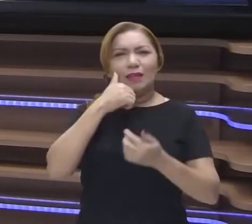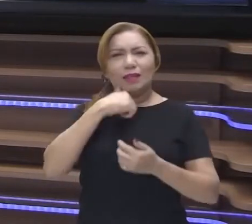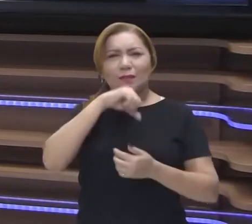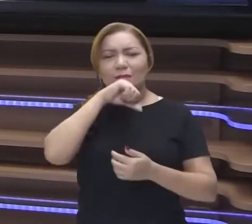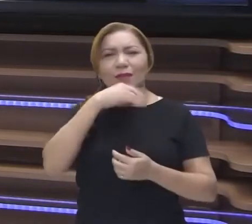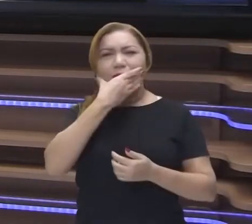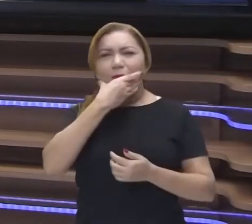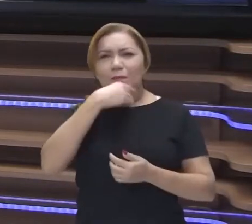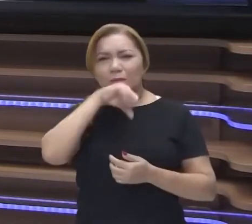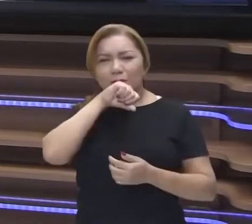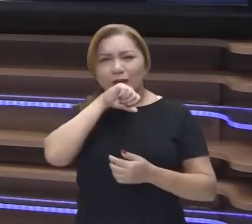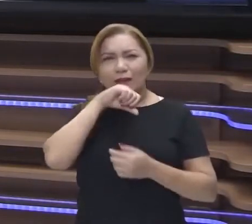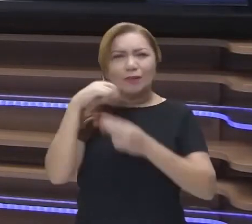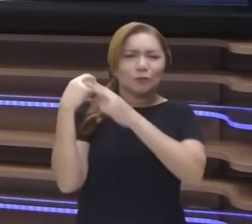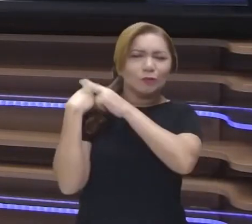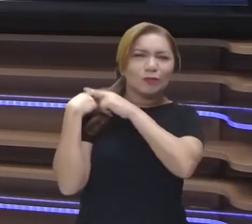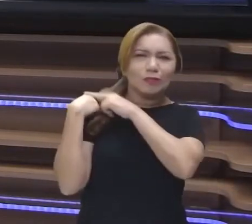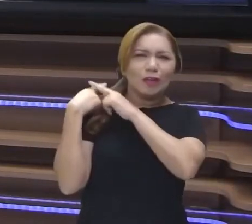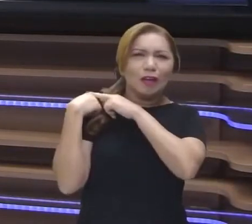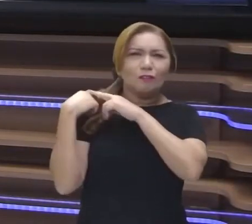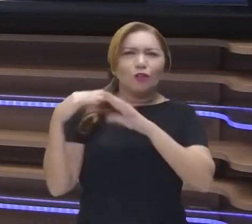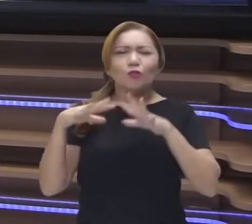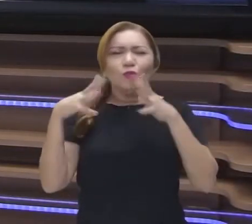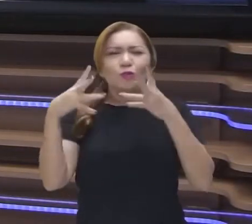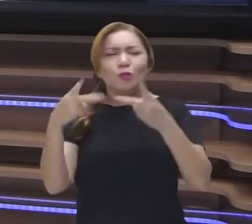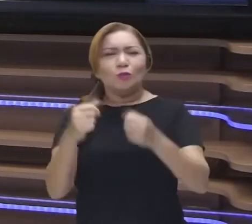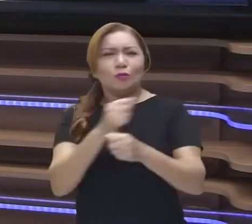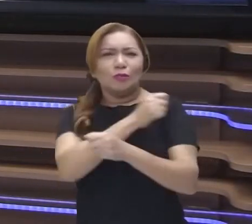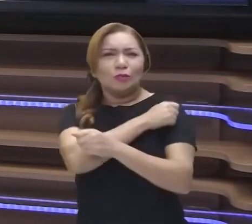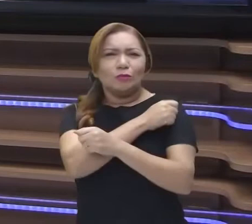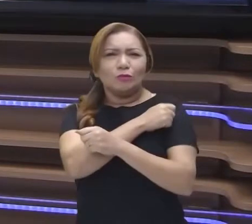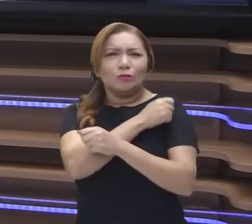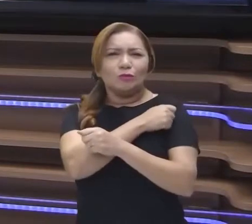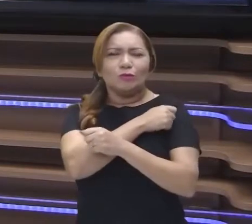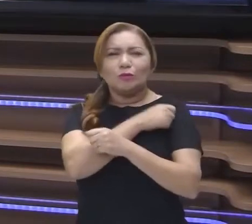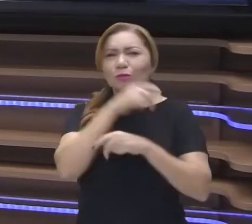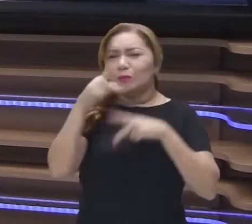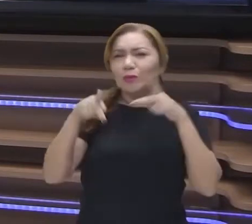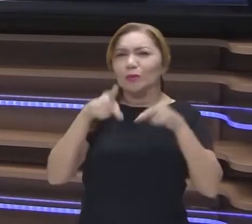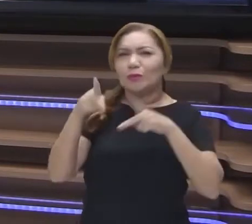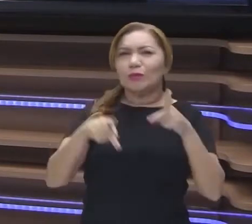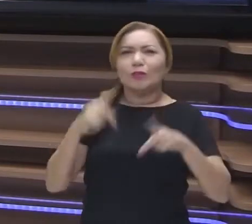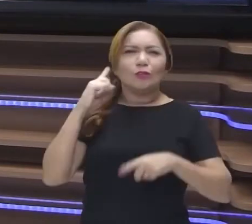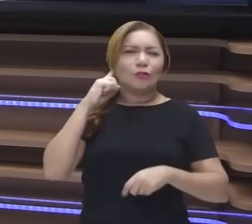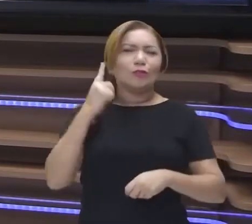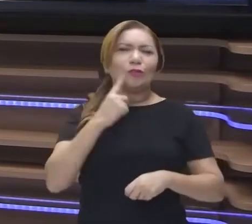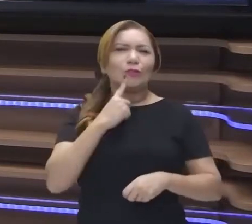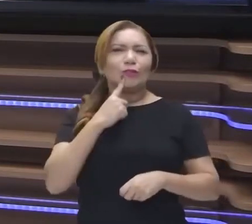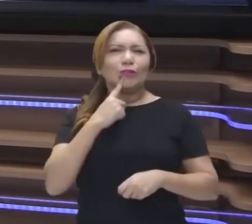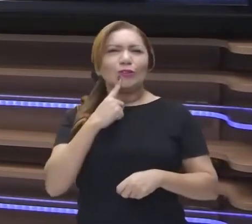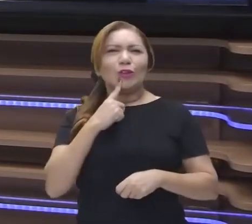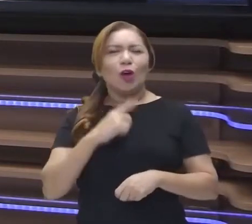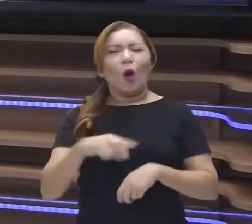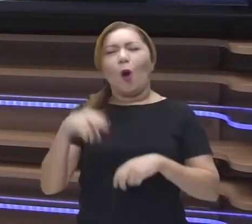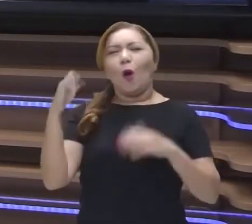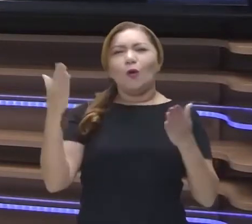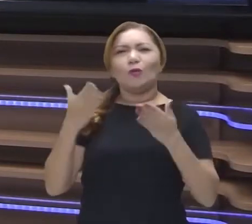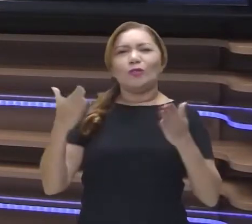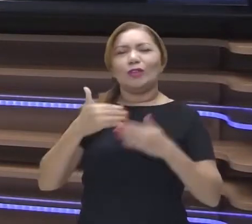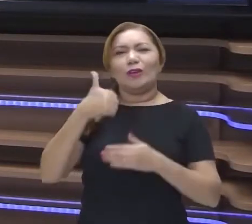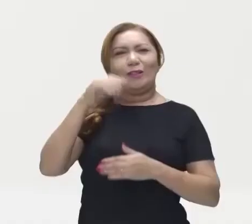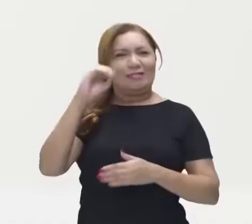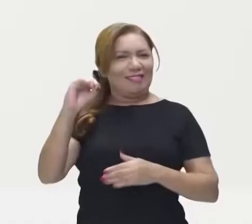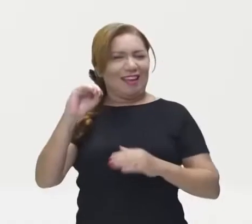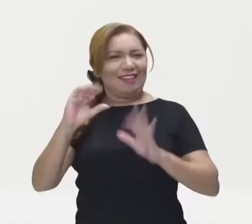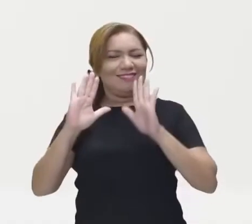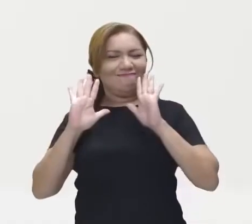responsáveis também, a comunidade surda que nos acompanha, que manda aquele abraço para a gente, né? Hoje a aula está, nota 10. Então vamos para a